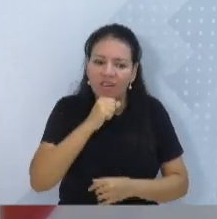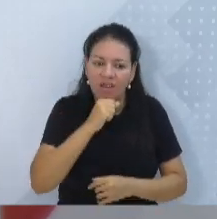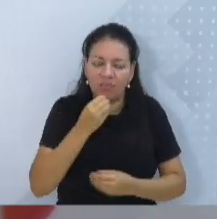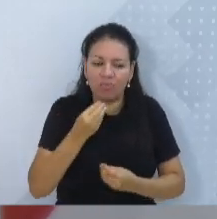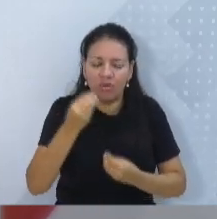obrigado